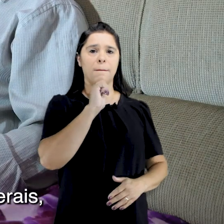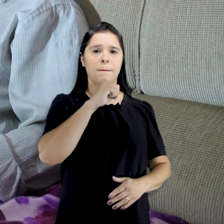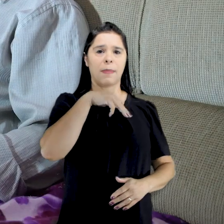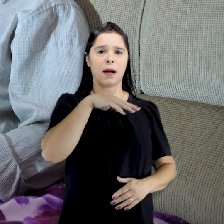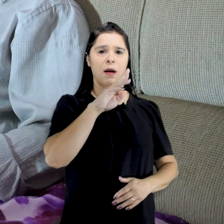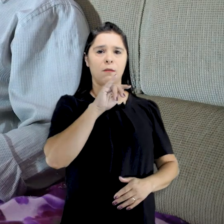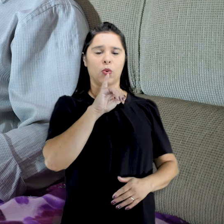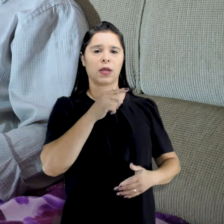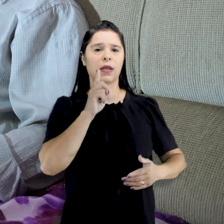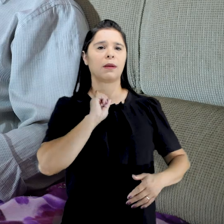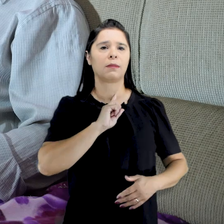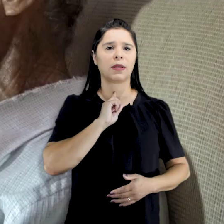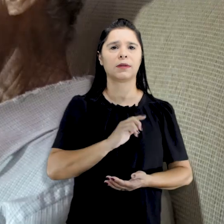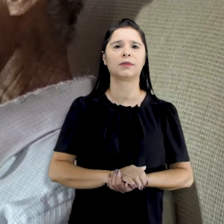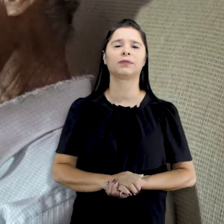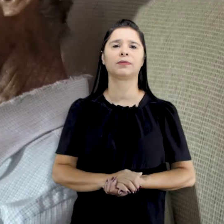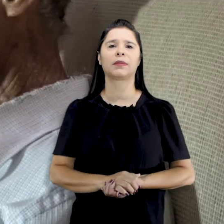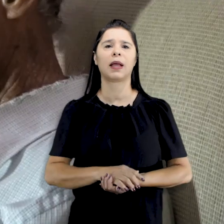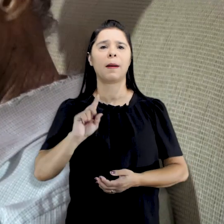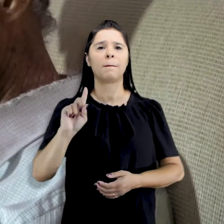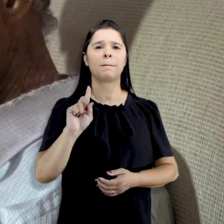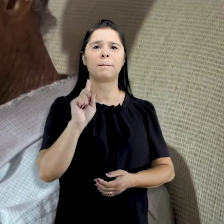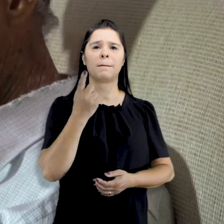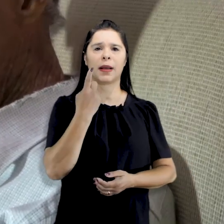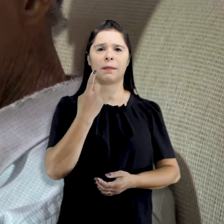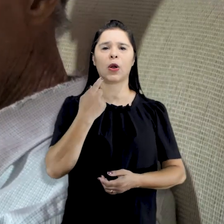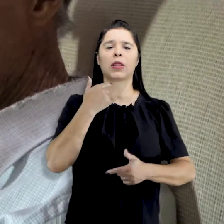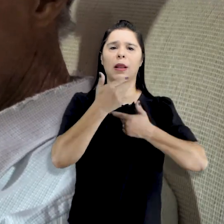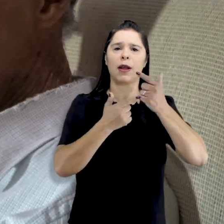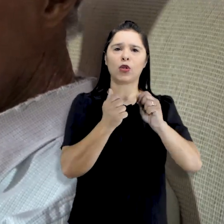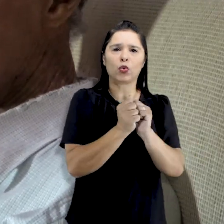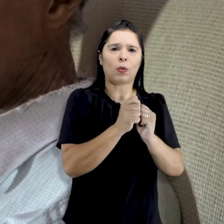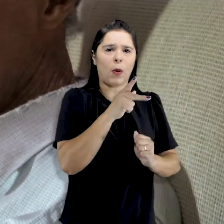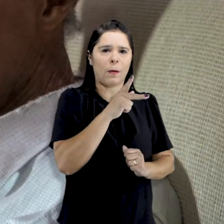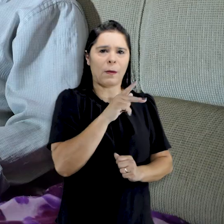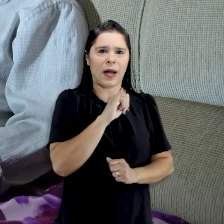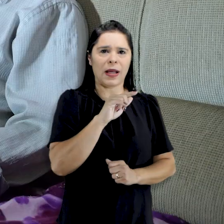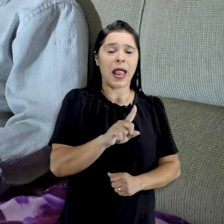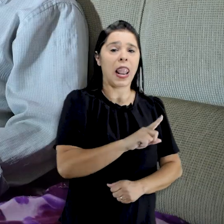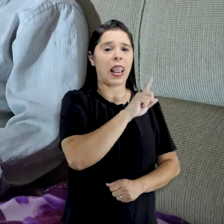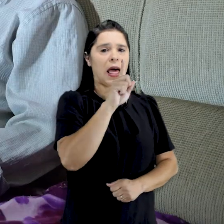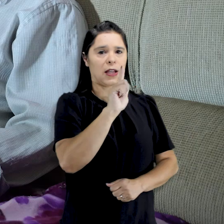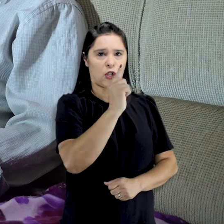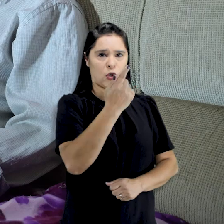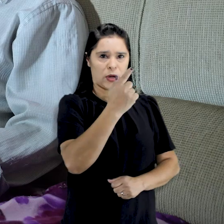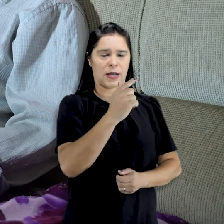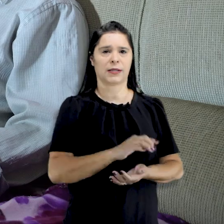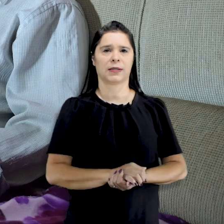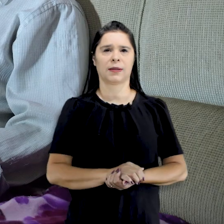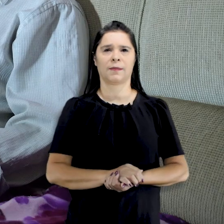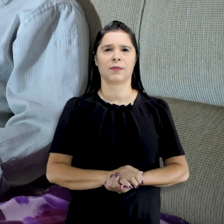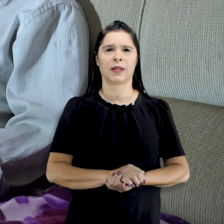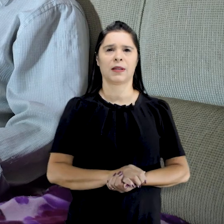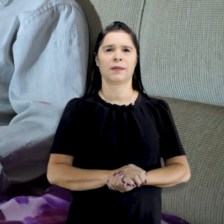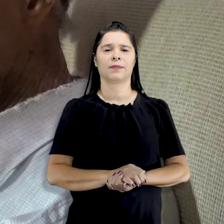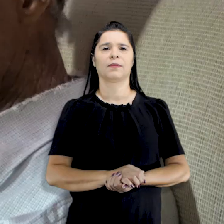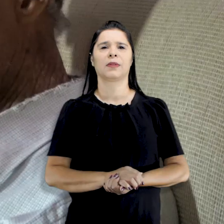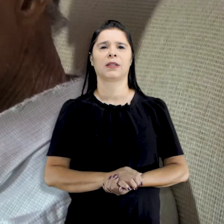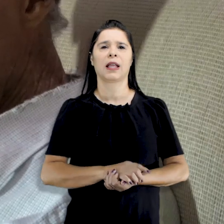Gerais, 93 anos. Primeiramente, trabalhei com meu pai, lá no estado de Goiás, na 5ª